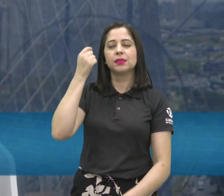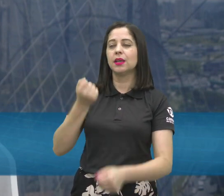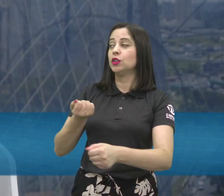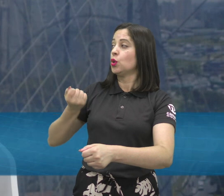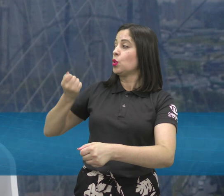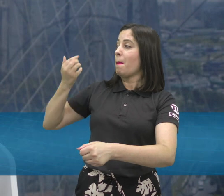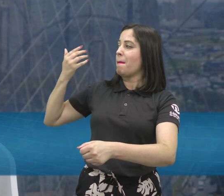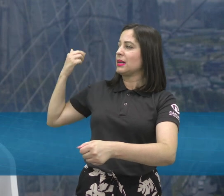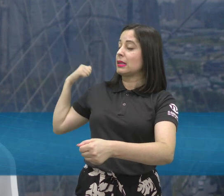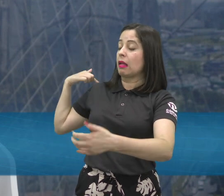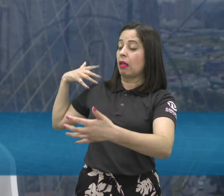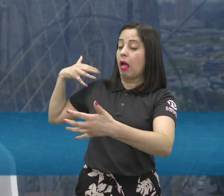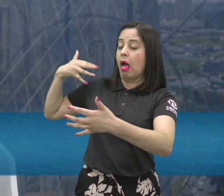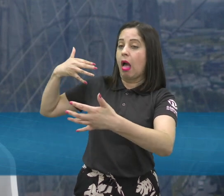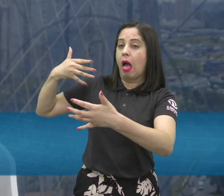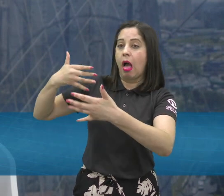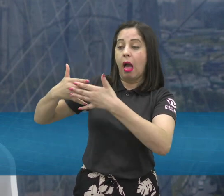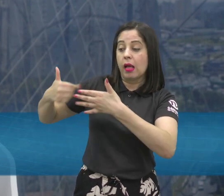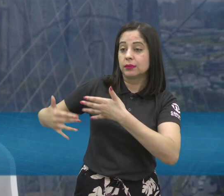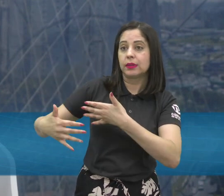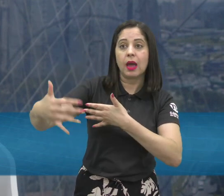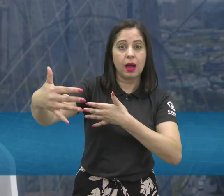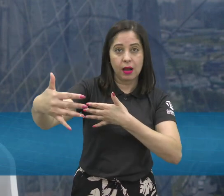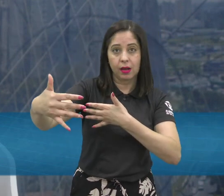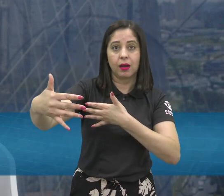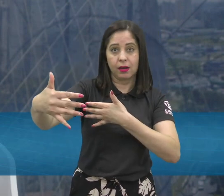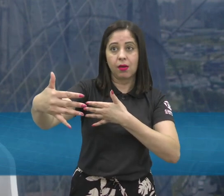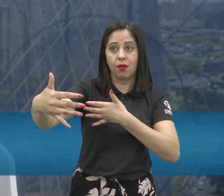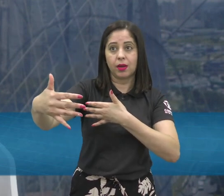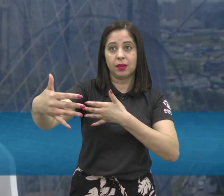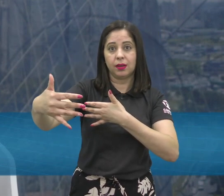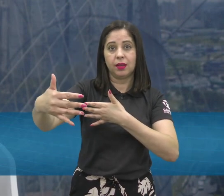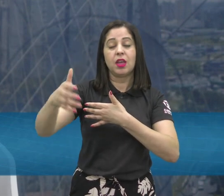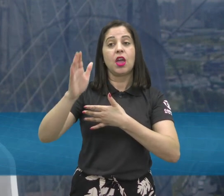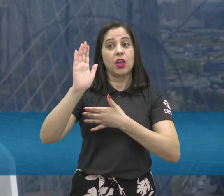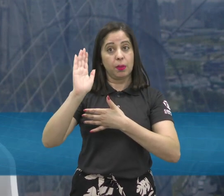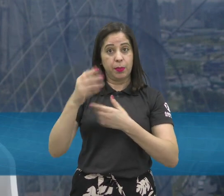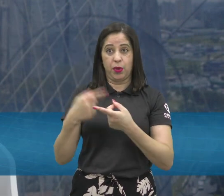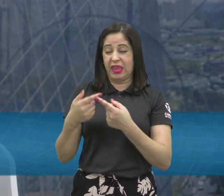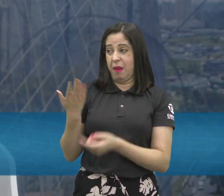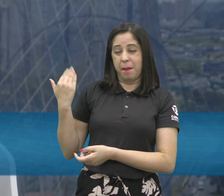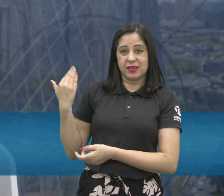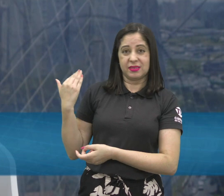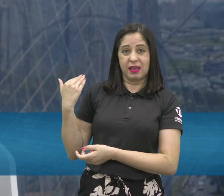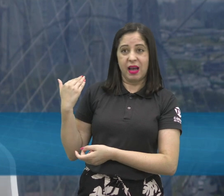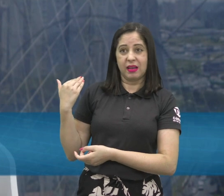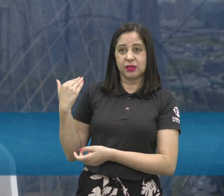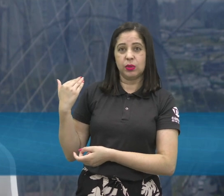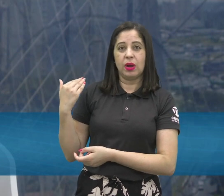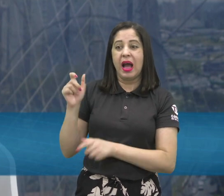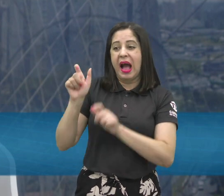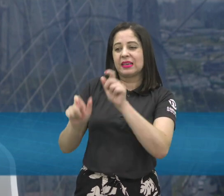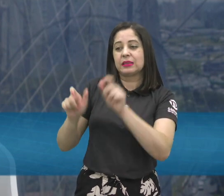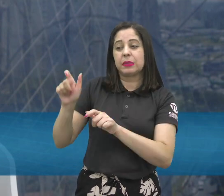para praticar a caridade, né, e de como os assistentes sociais fizeram, né, uma reconceituação da profissão para que fosse atendido